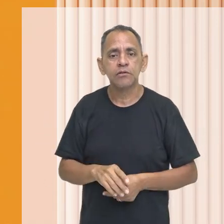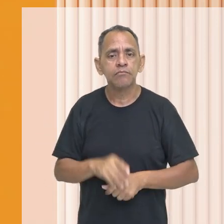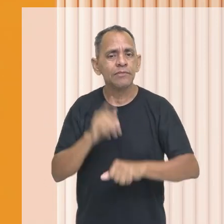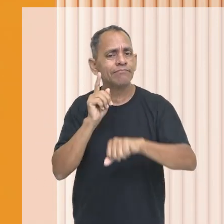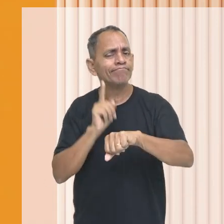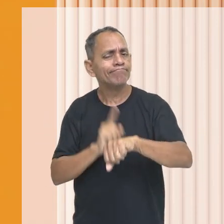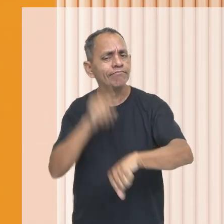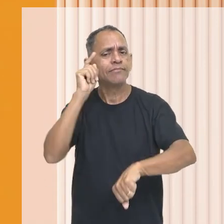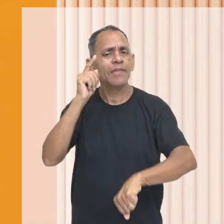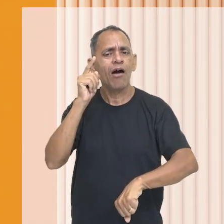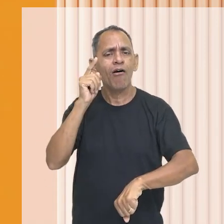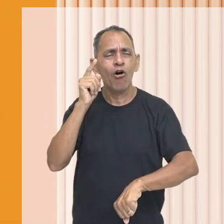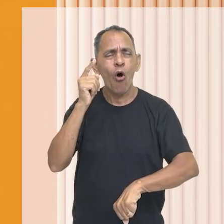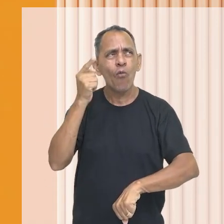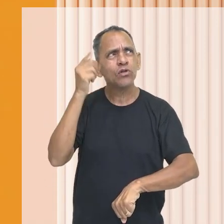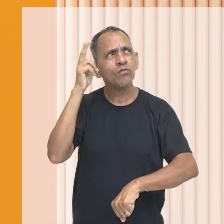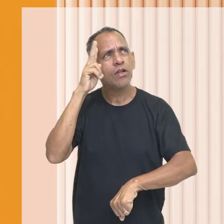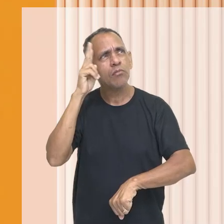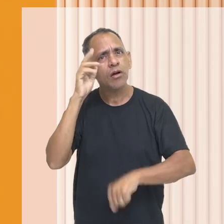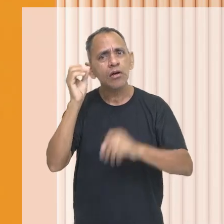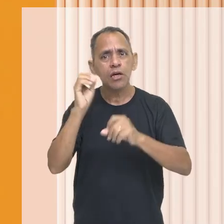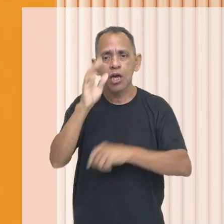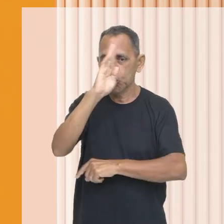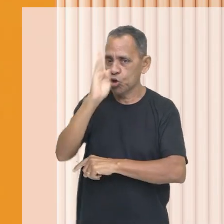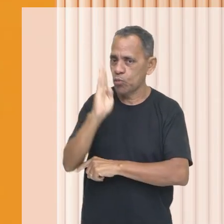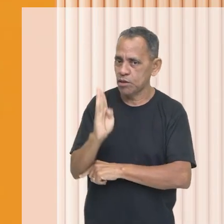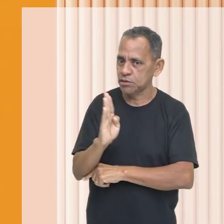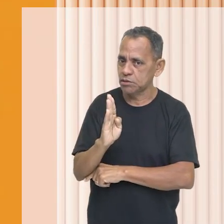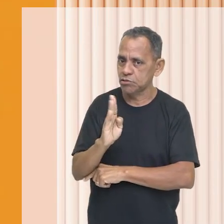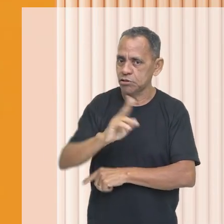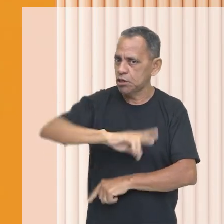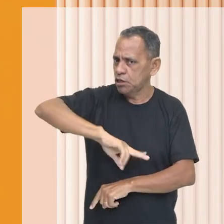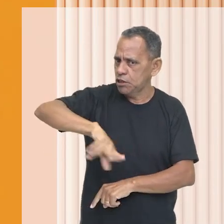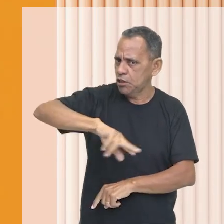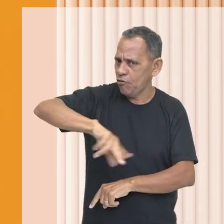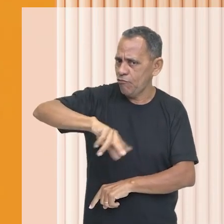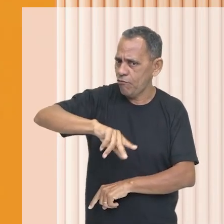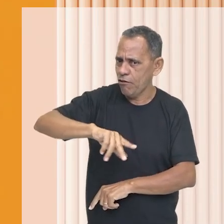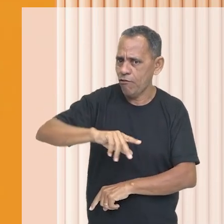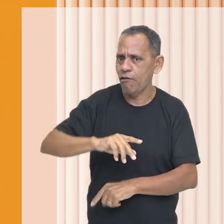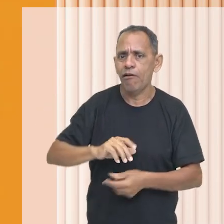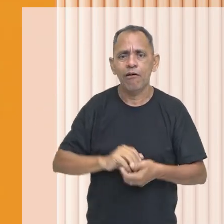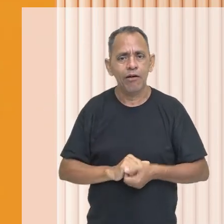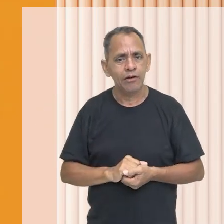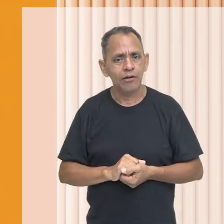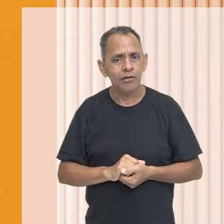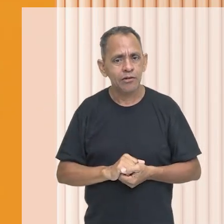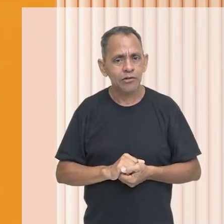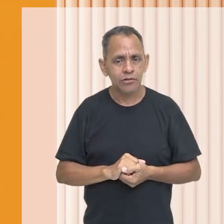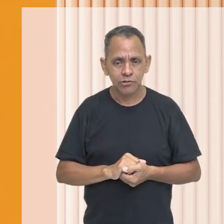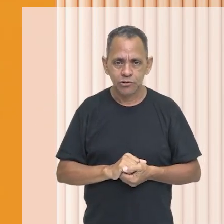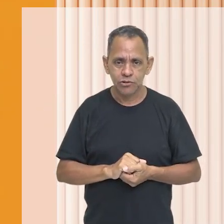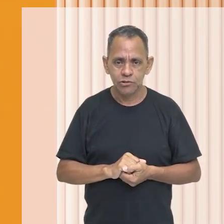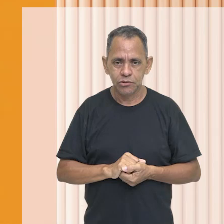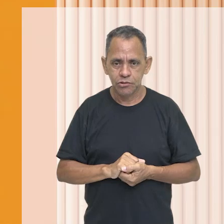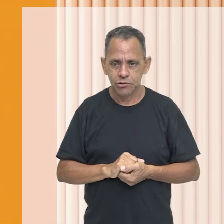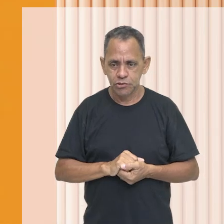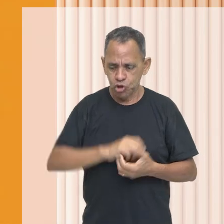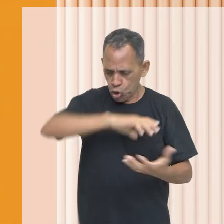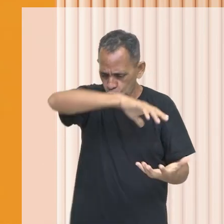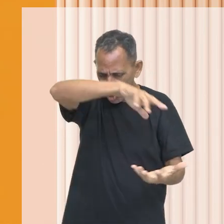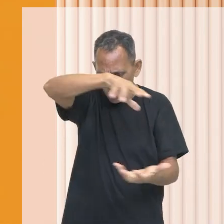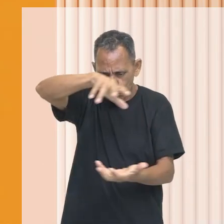lembrar que o Brasil, ele não está, né, em um outro planeta, ele está na